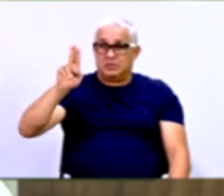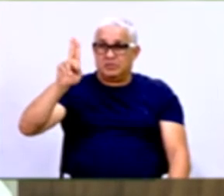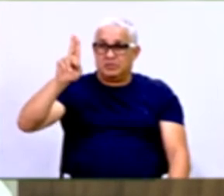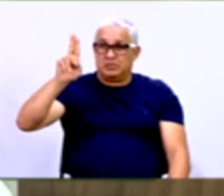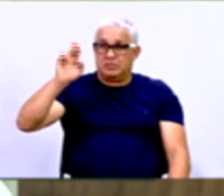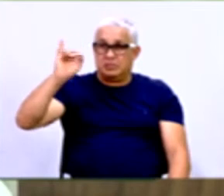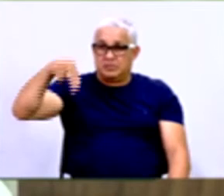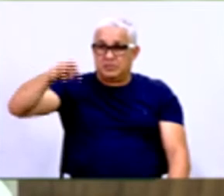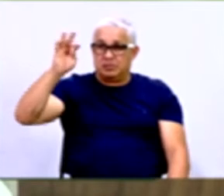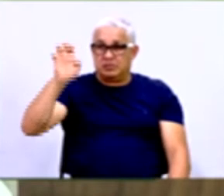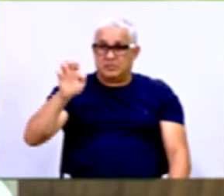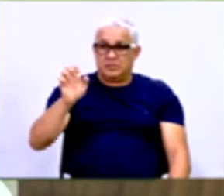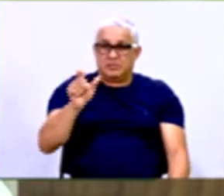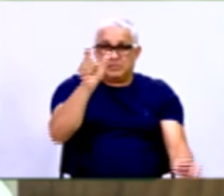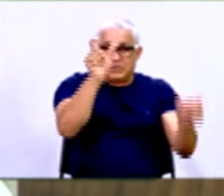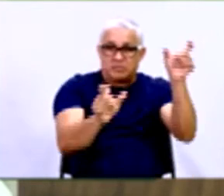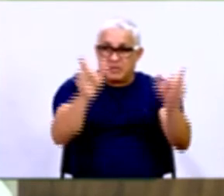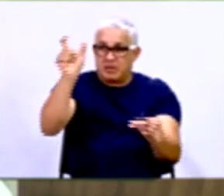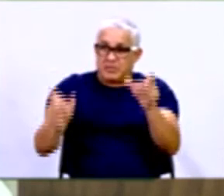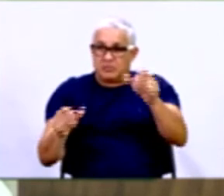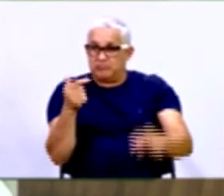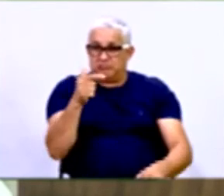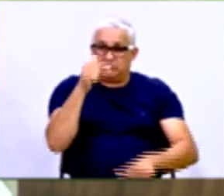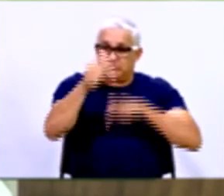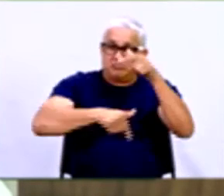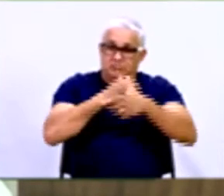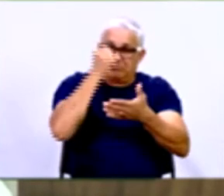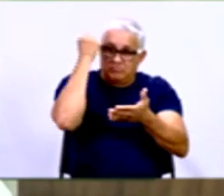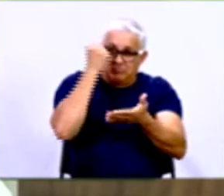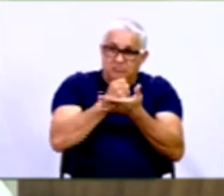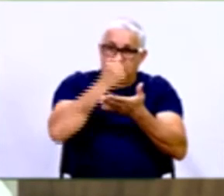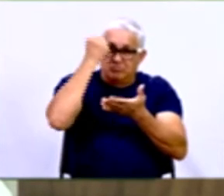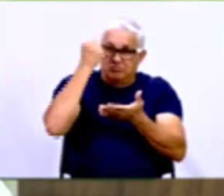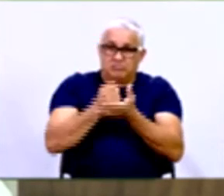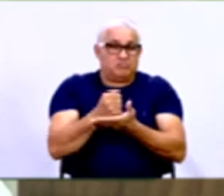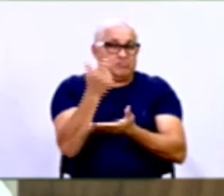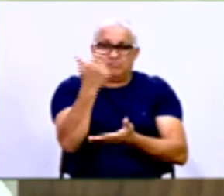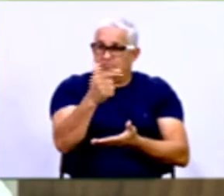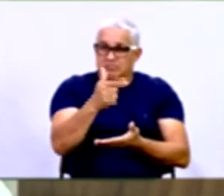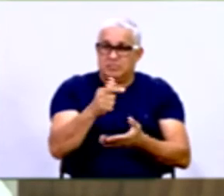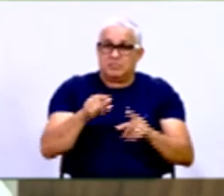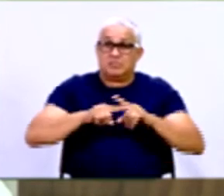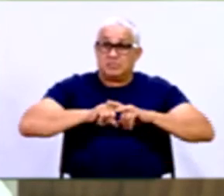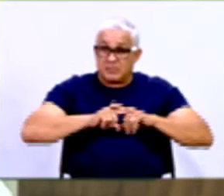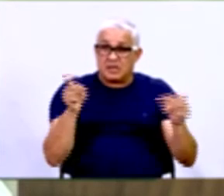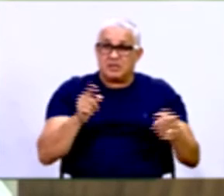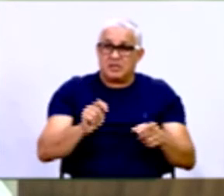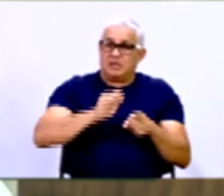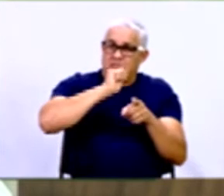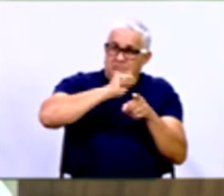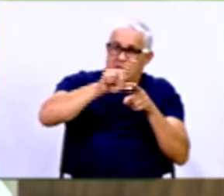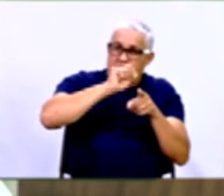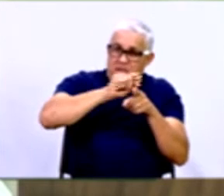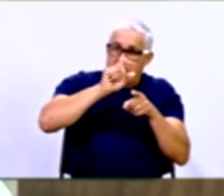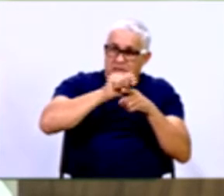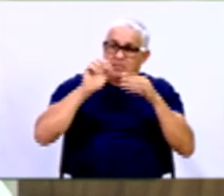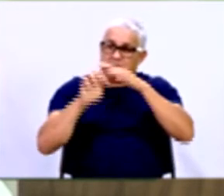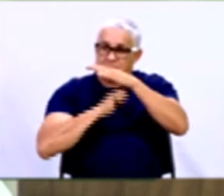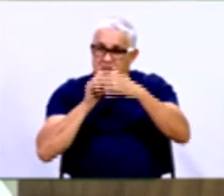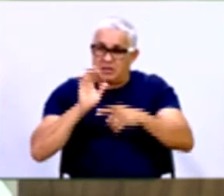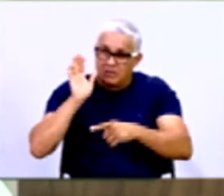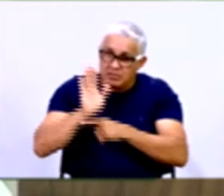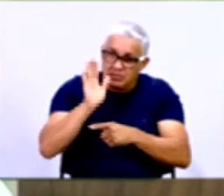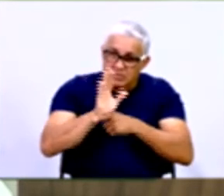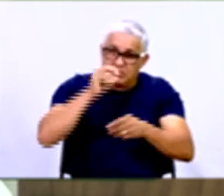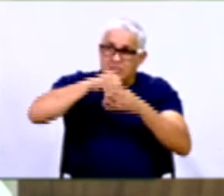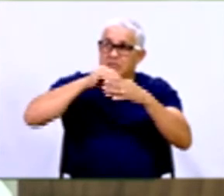trabalho ou não tem um trabalho de carteira assinada, mas ele contribui para a empresa, faz parte